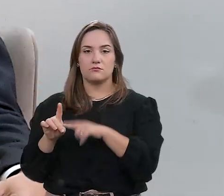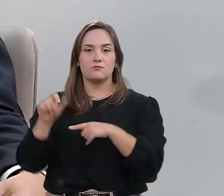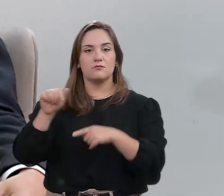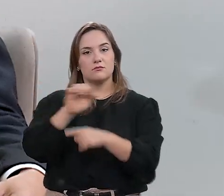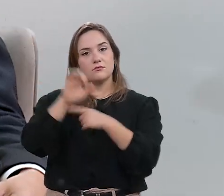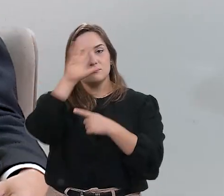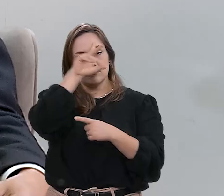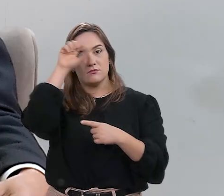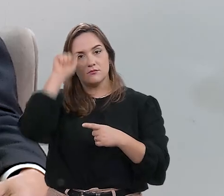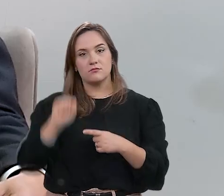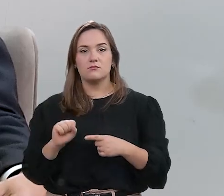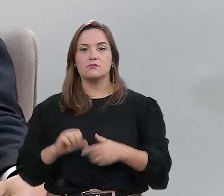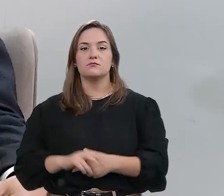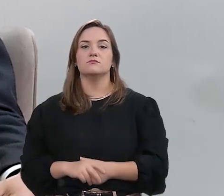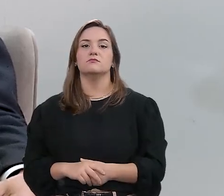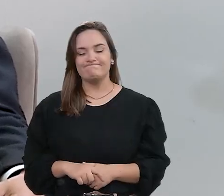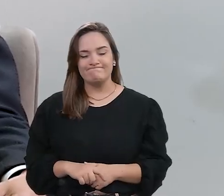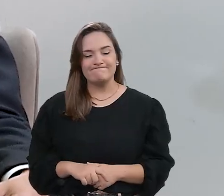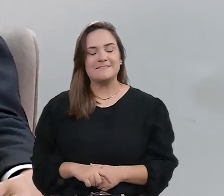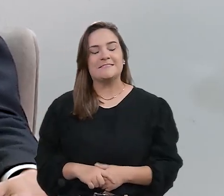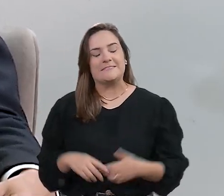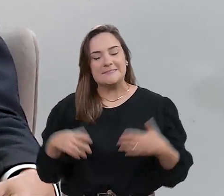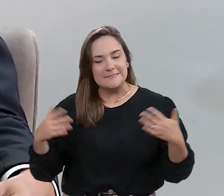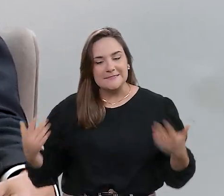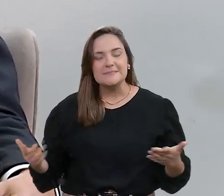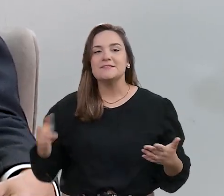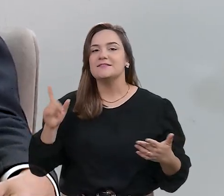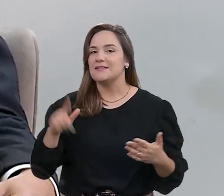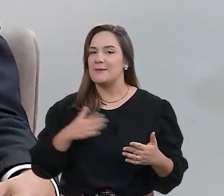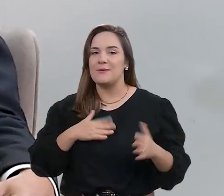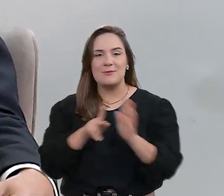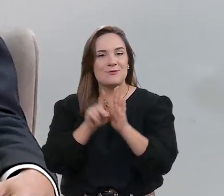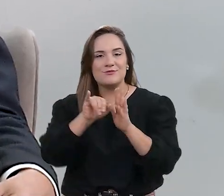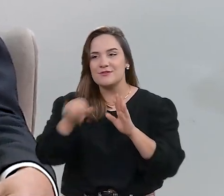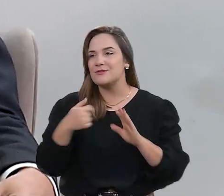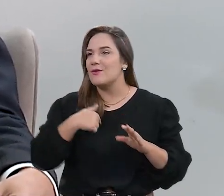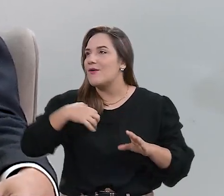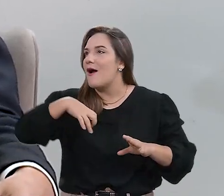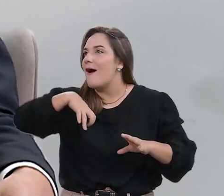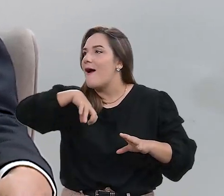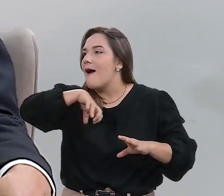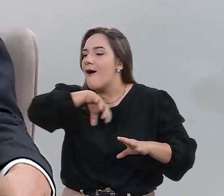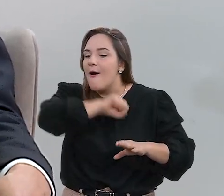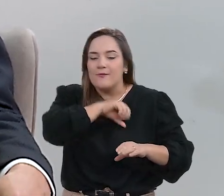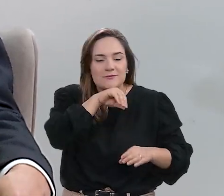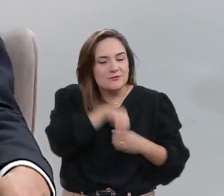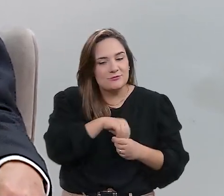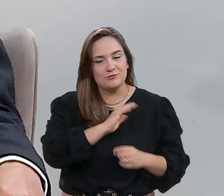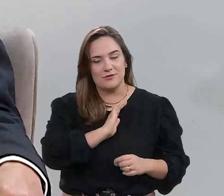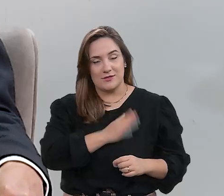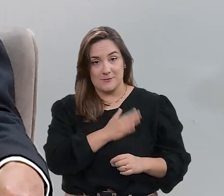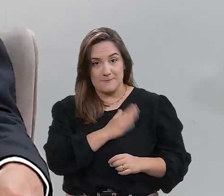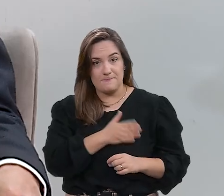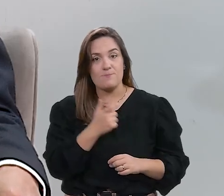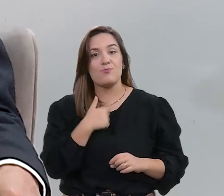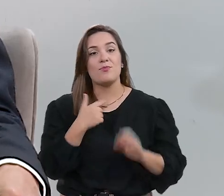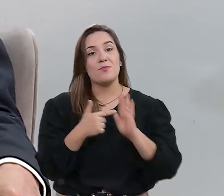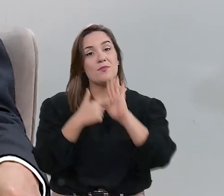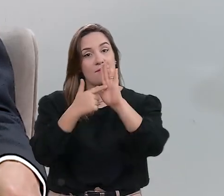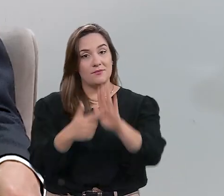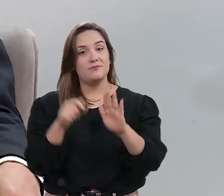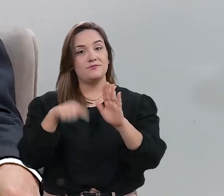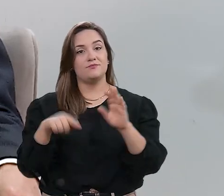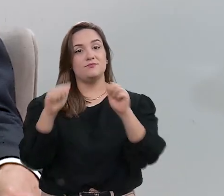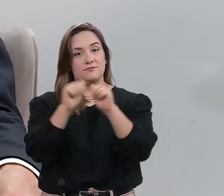Sul. Puxa, esse projeto é o meu projeto do coração, viu? Agora, recentemente, eu apresentei aqui na